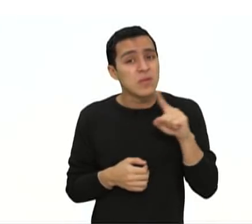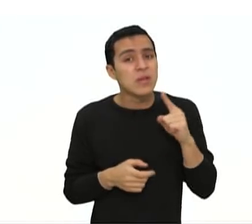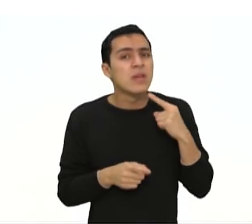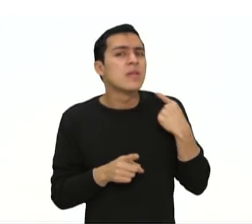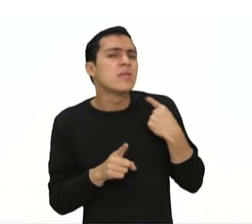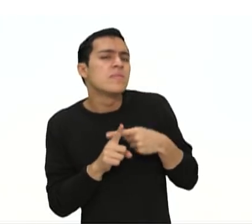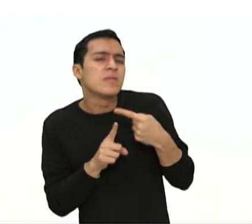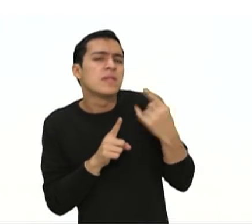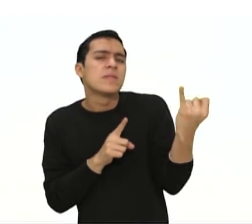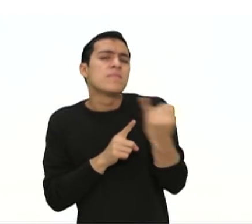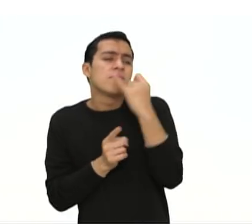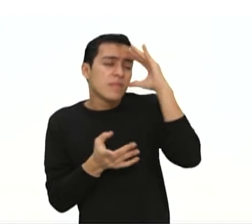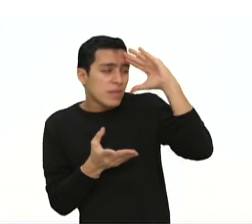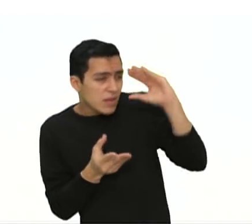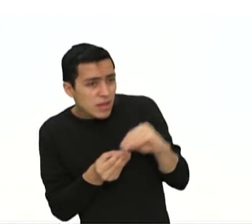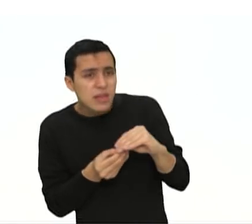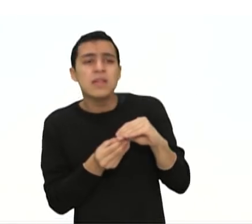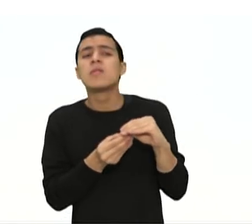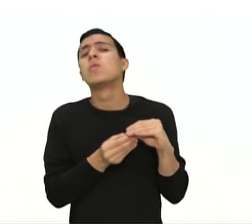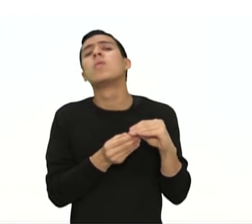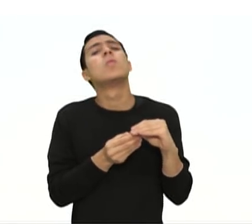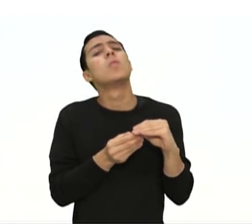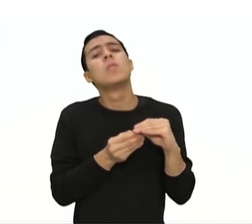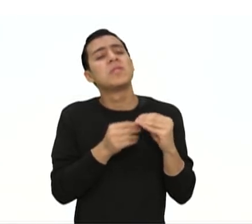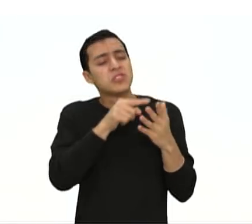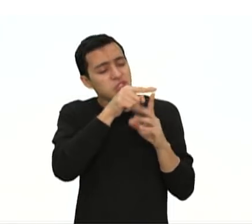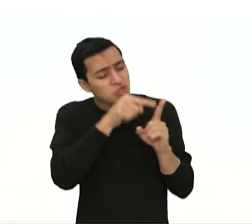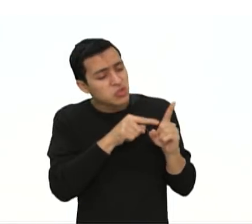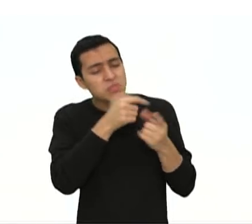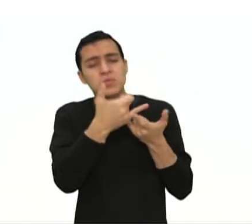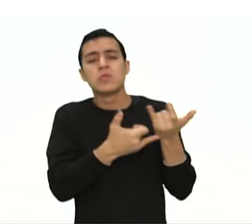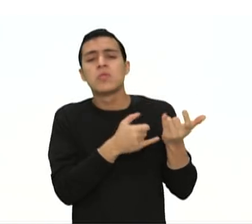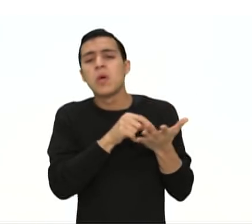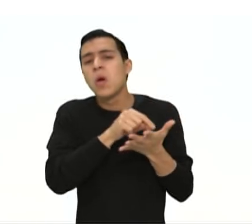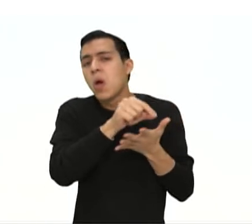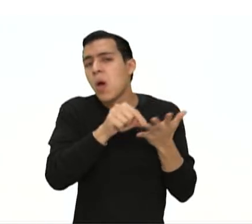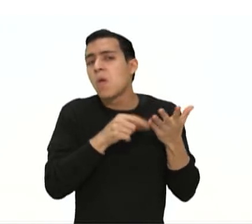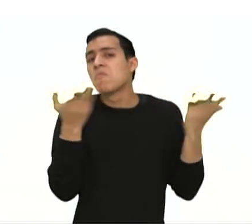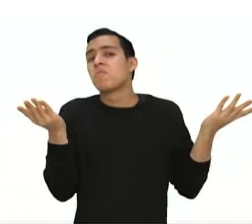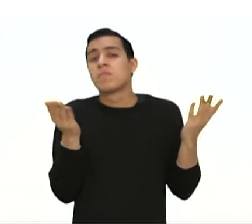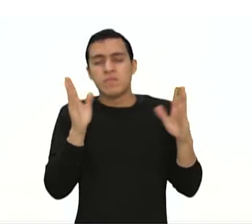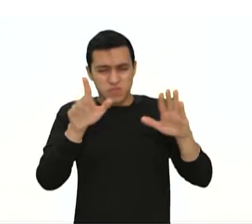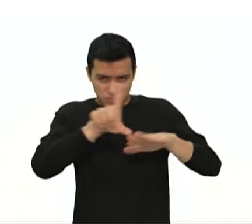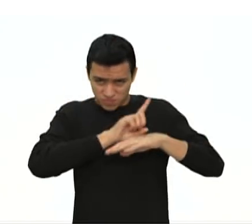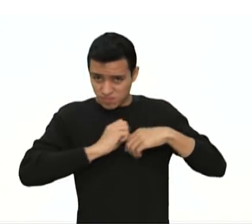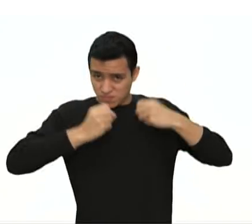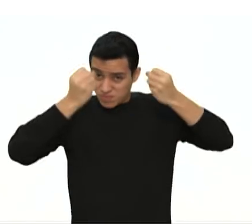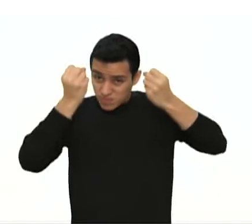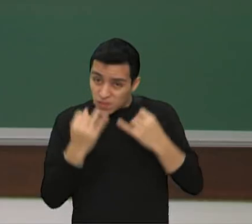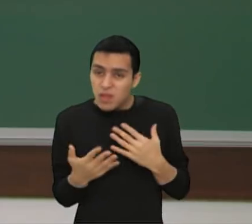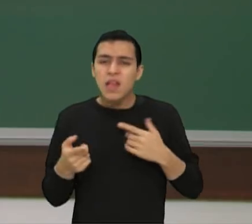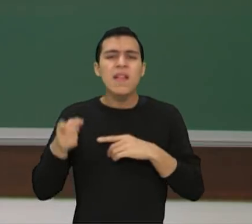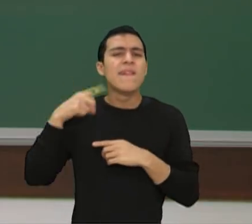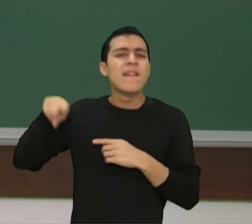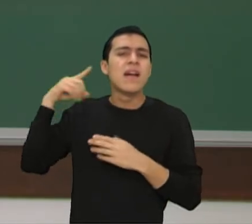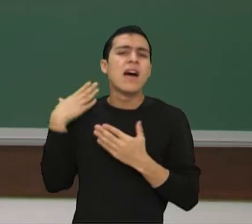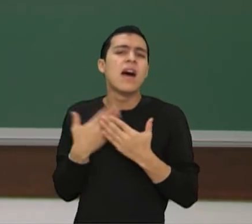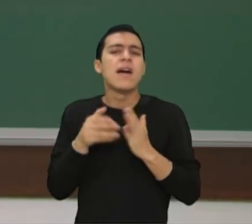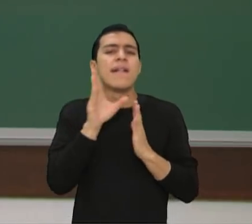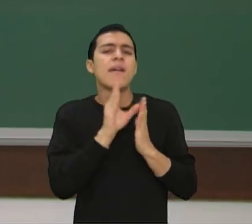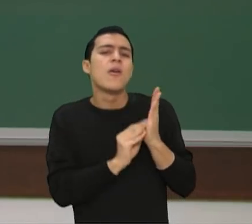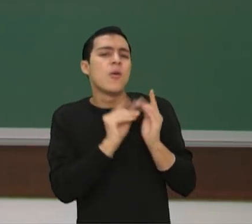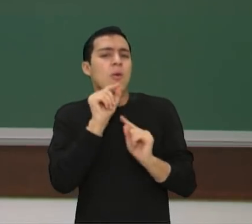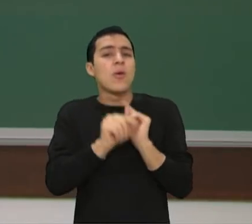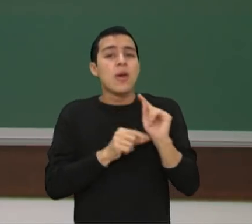por que é importante entendermos esses tipos de jogos? Então, assim, a gente já falou, né, em outras aulas, em outros conteúdos